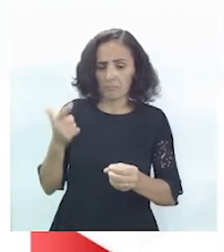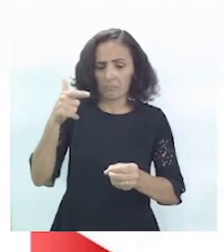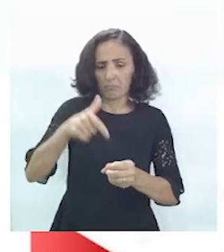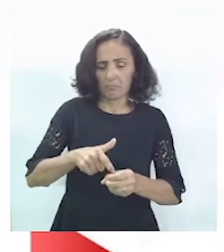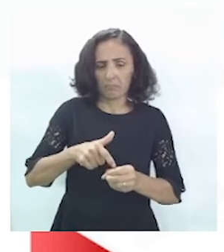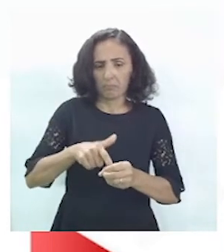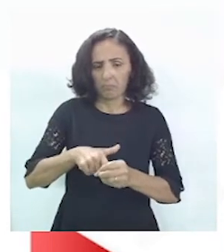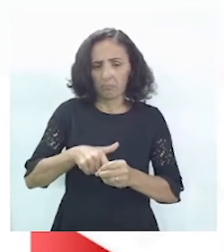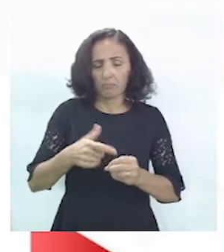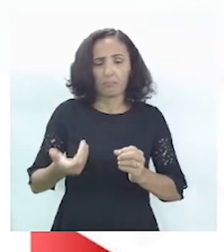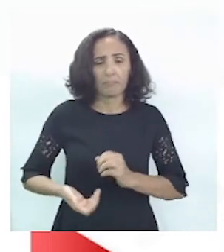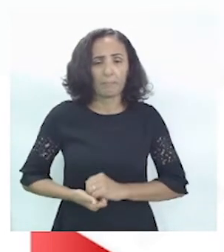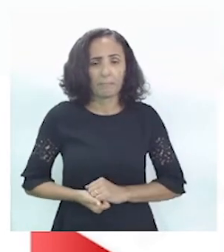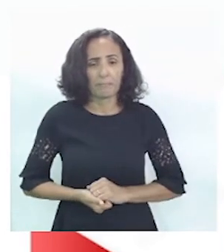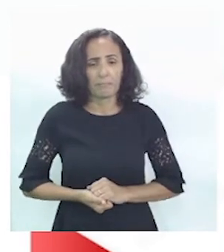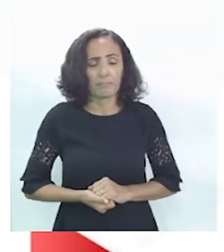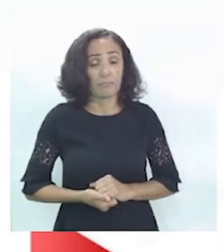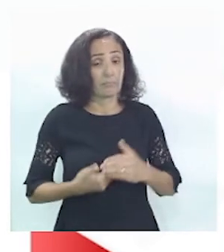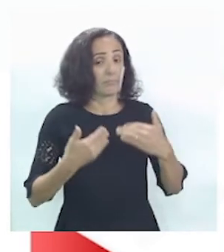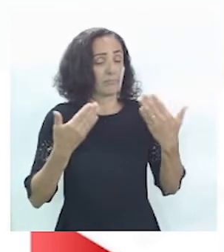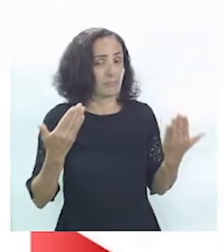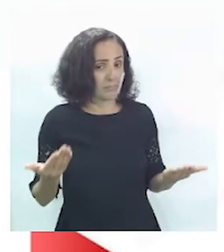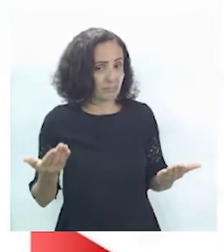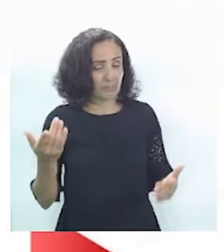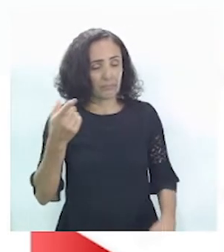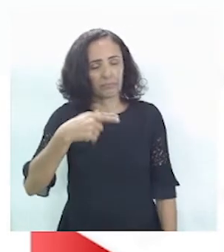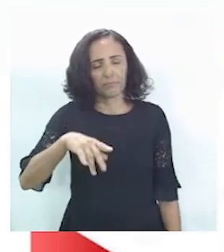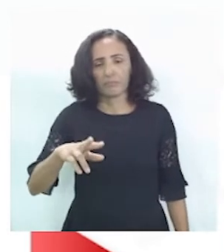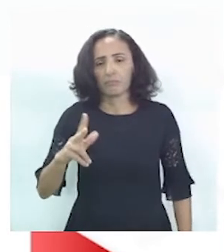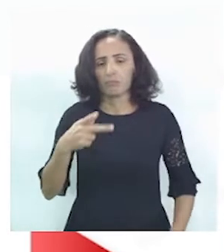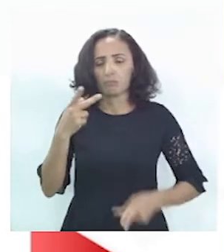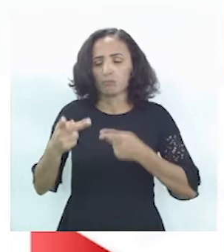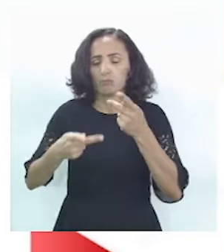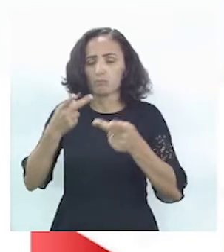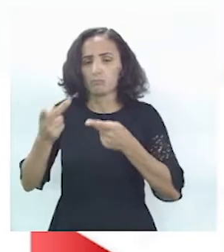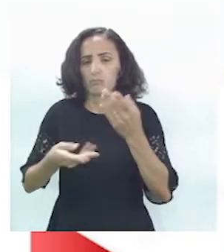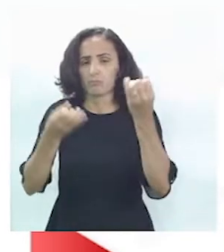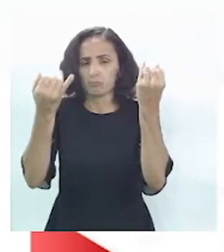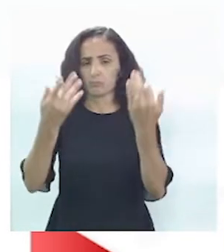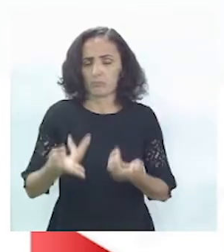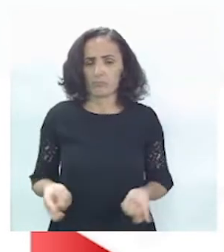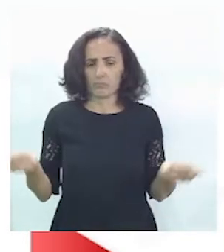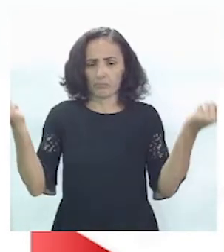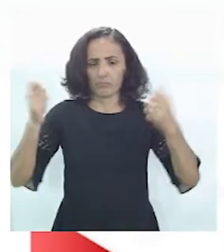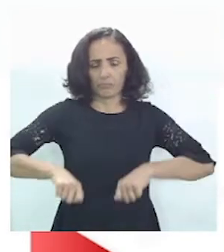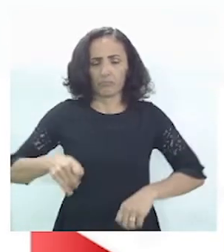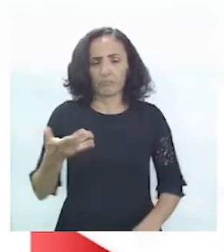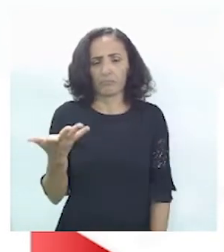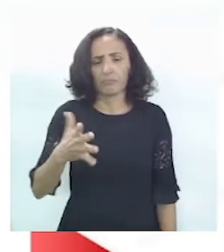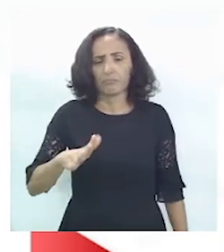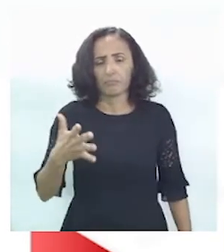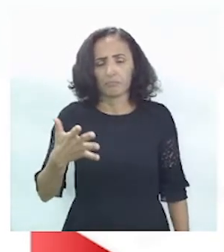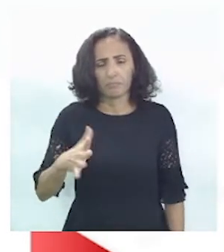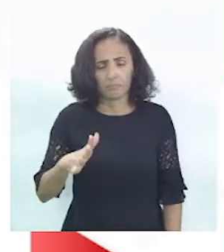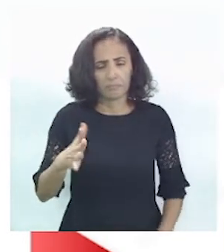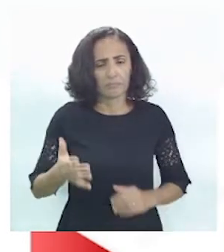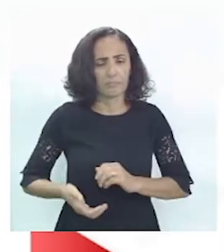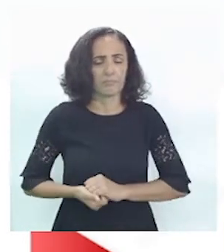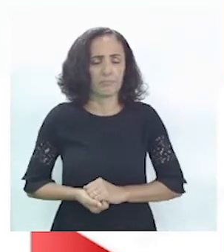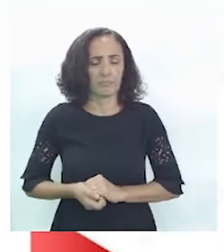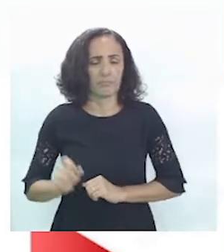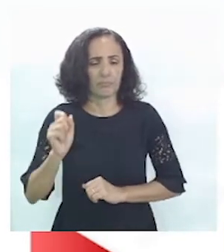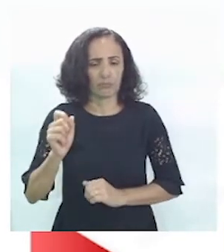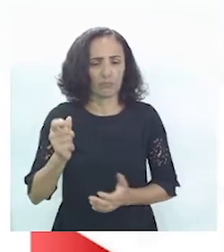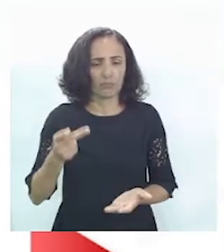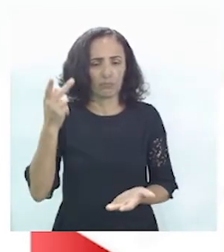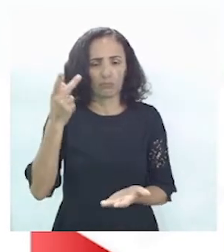combustíveis fósseis. Ou seja, quando se fala disso daí, a gente tem uma capacidade média da termoelétrica.